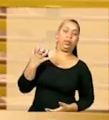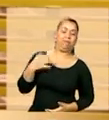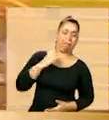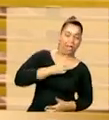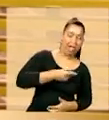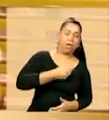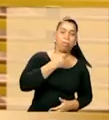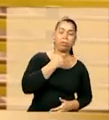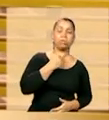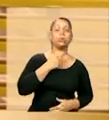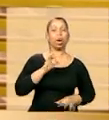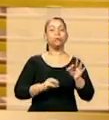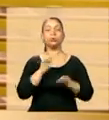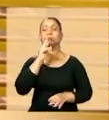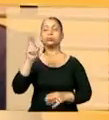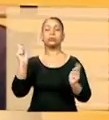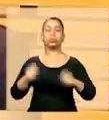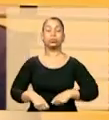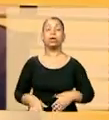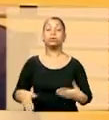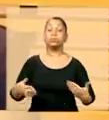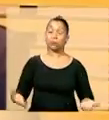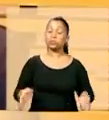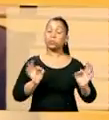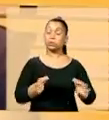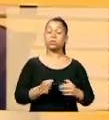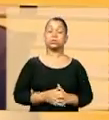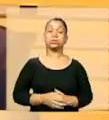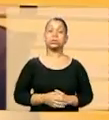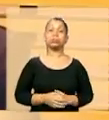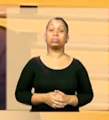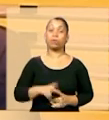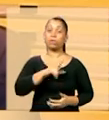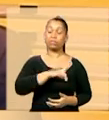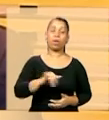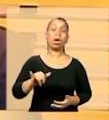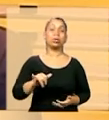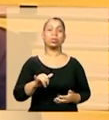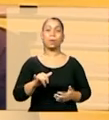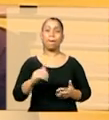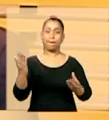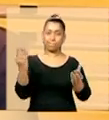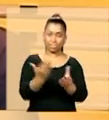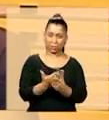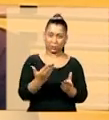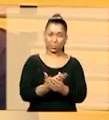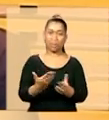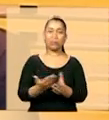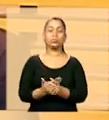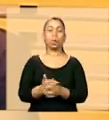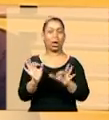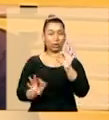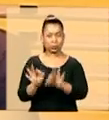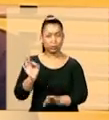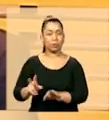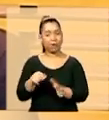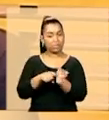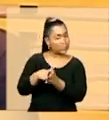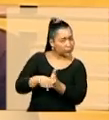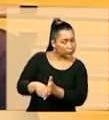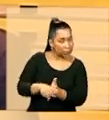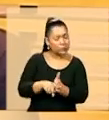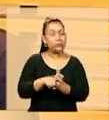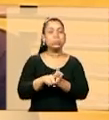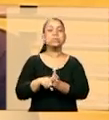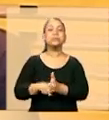isso adiante, a Justiça tem como responder, né? Com certeza. A partir do momento que é encaminhado um processo ao Poder Judiciário, claro que será